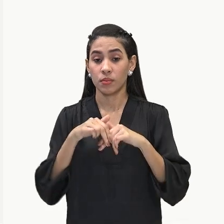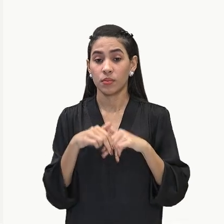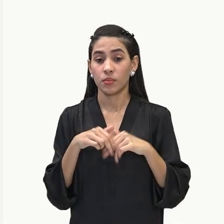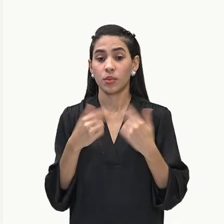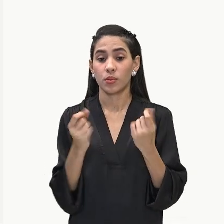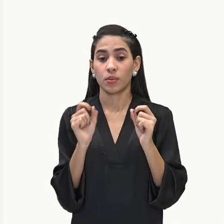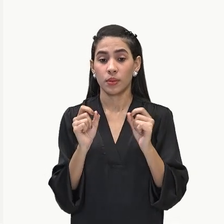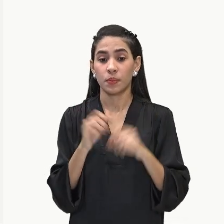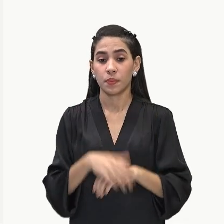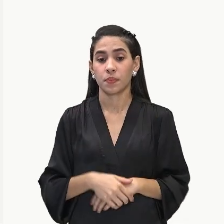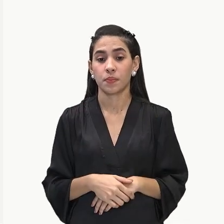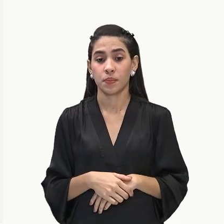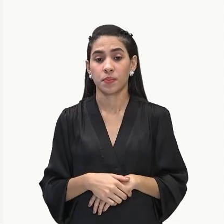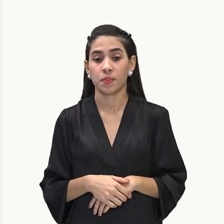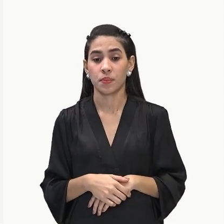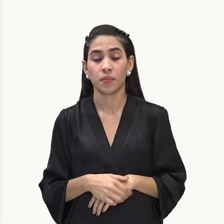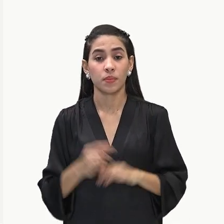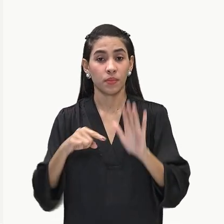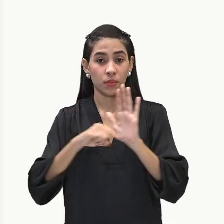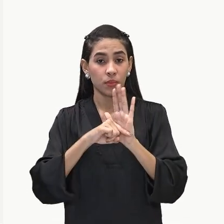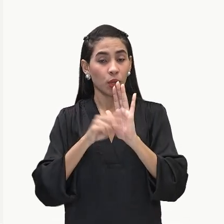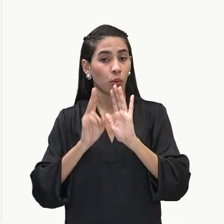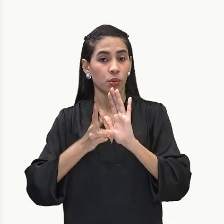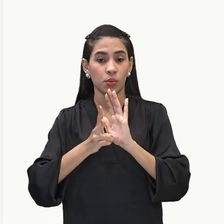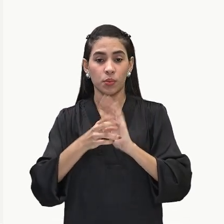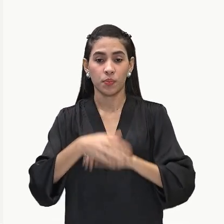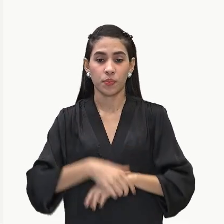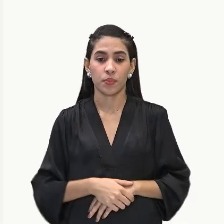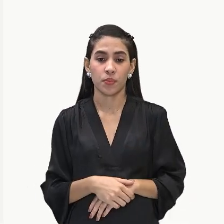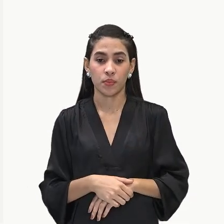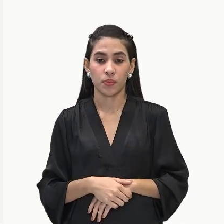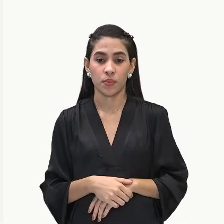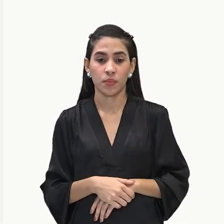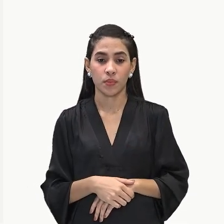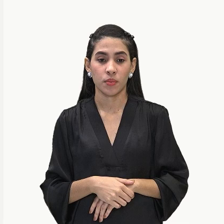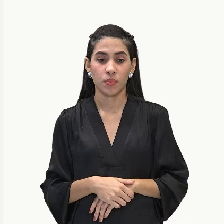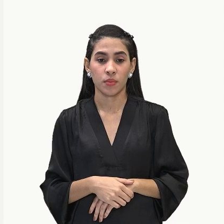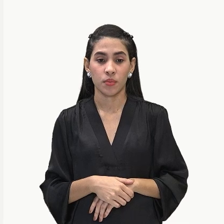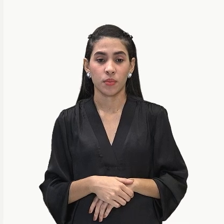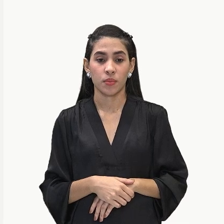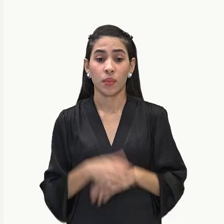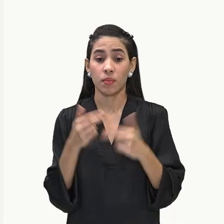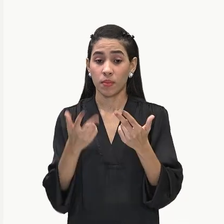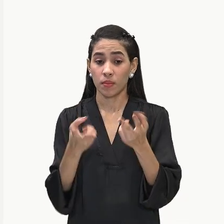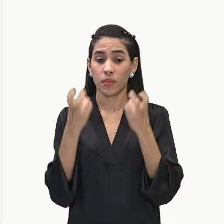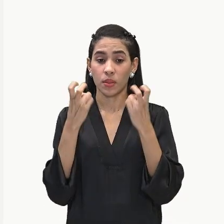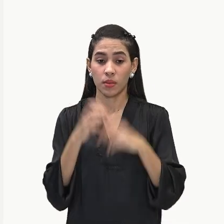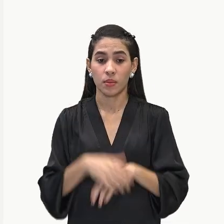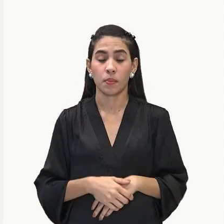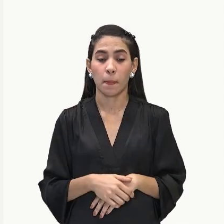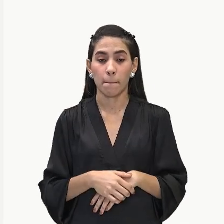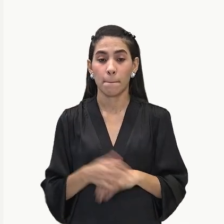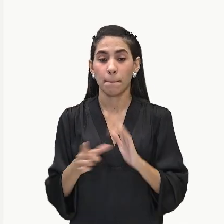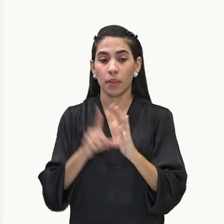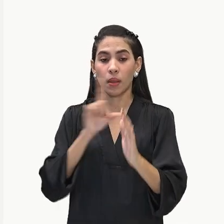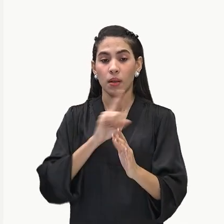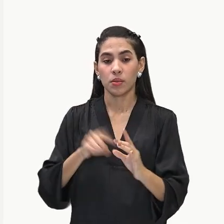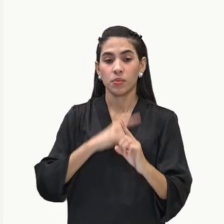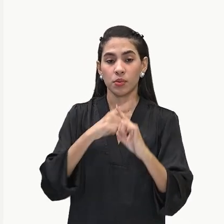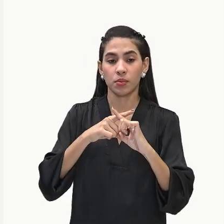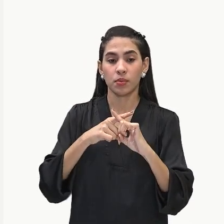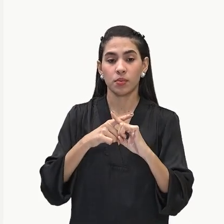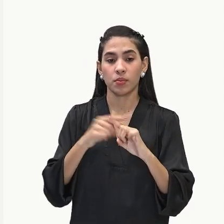ele continua o quê? Negativo. Porque aqui, olha, perceba que ele estava multiplicando.